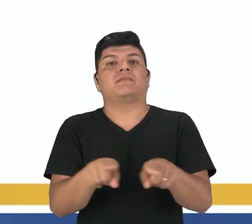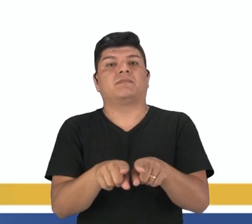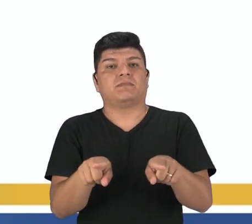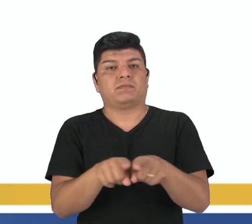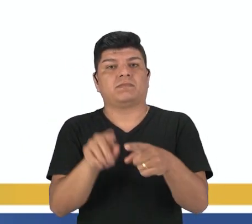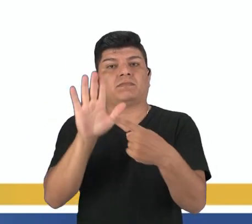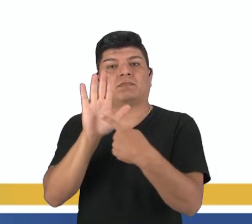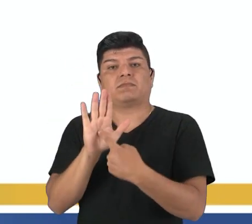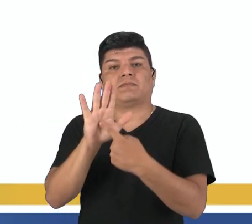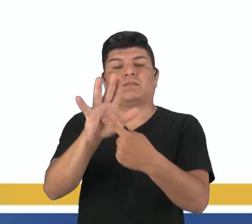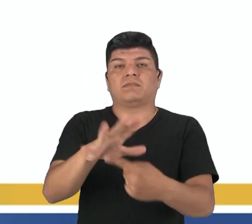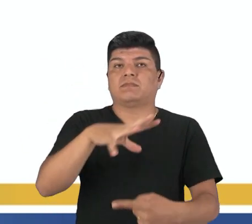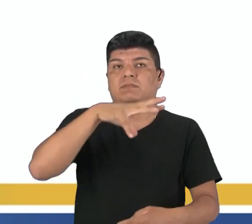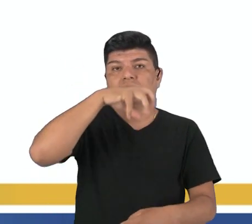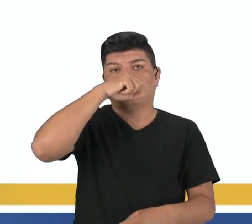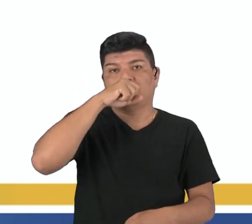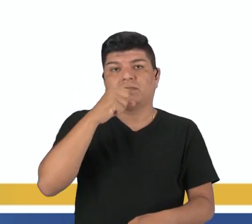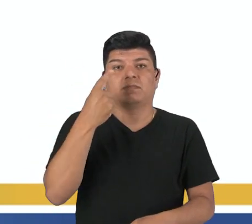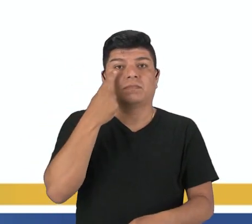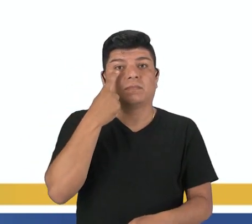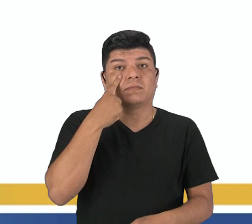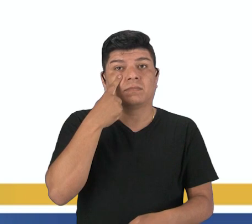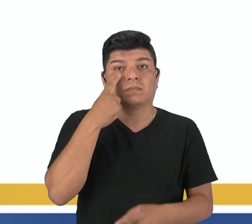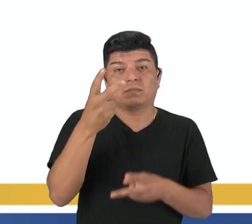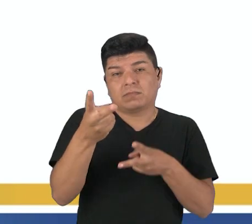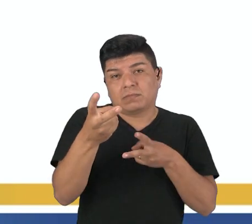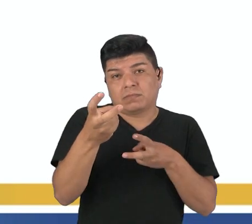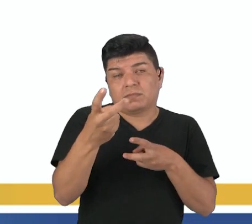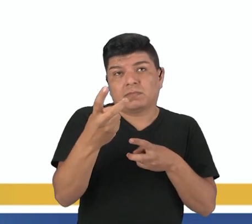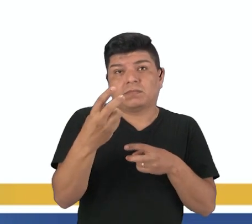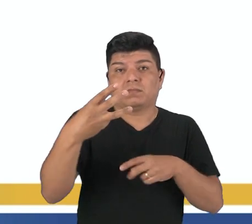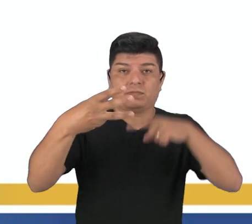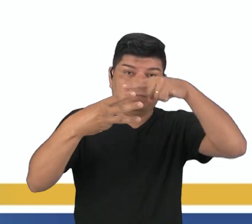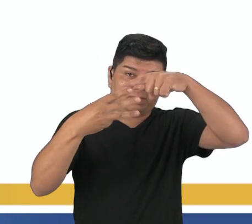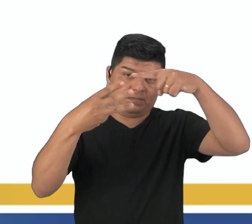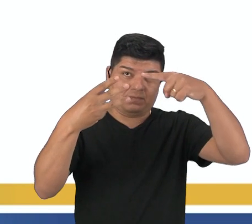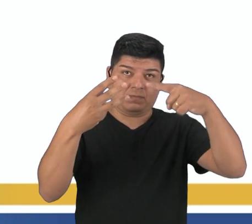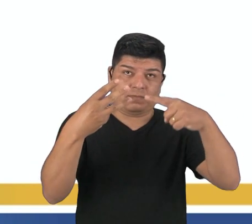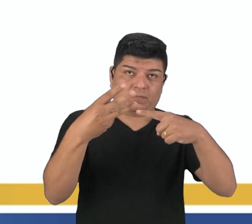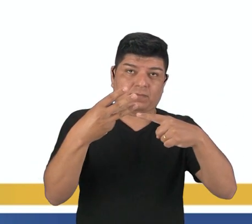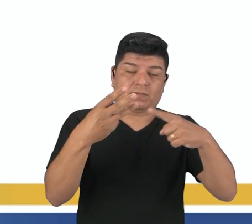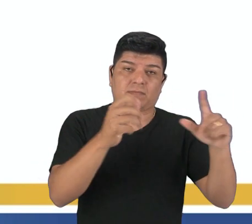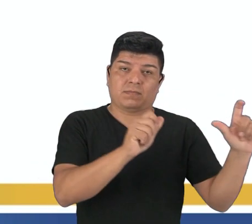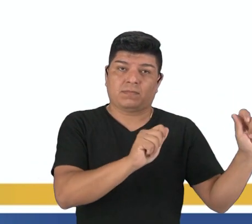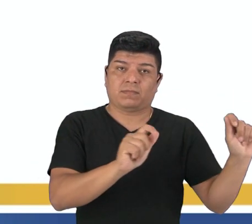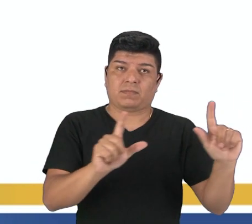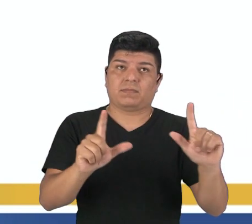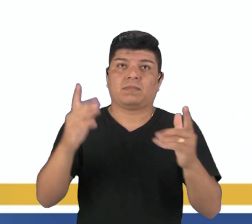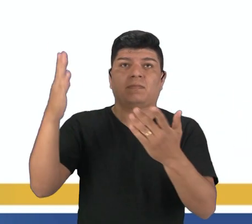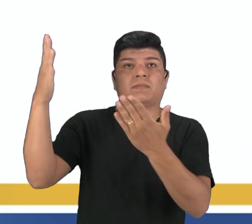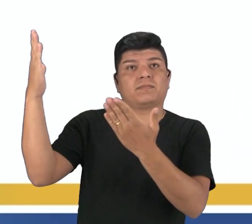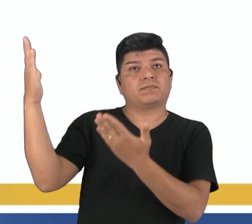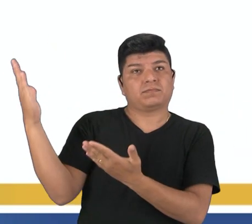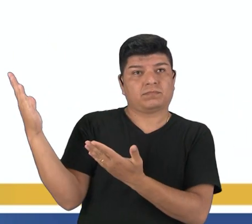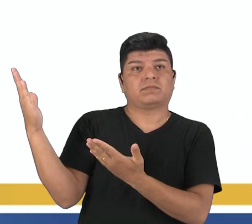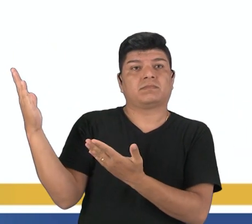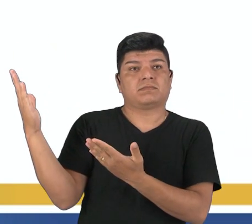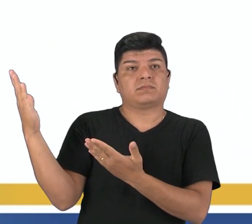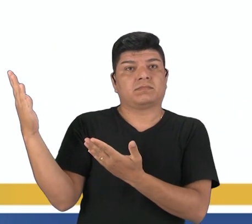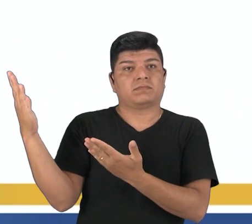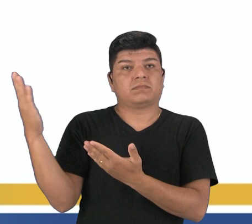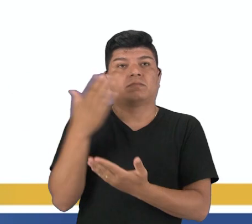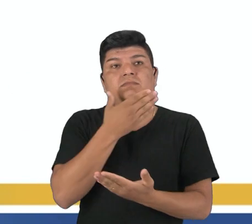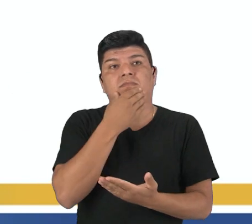a questão do olfato. Observe aqui nessas três telas. Elas são de Rembrandt e elas mostram dois